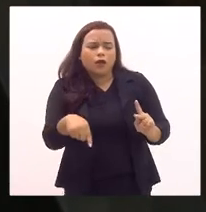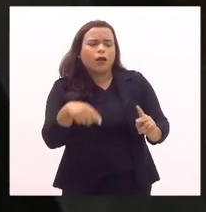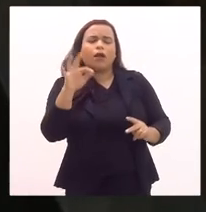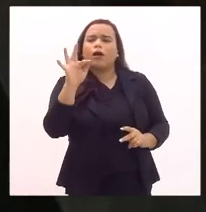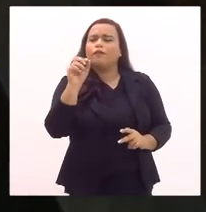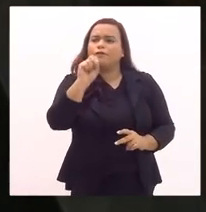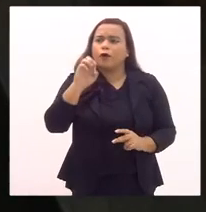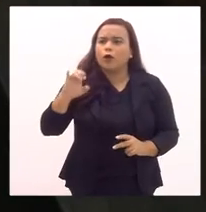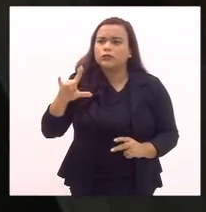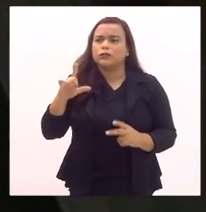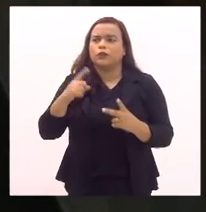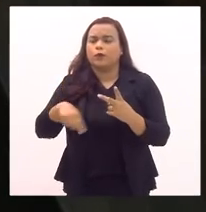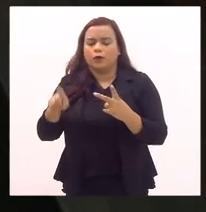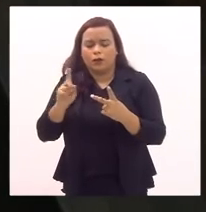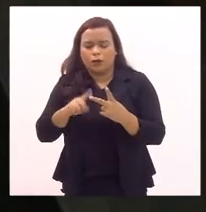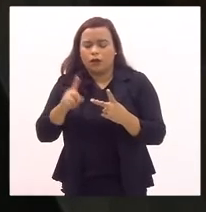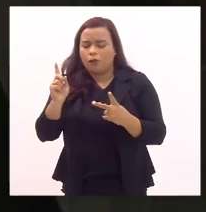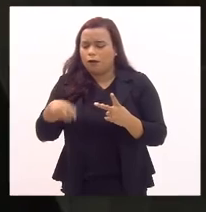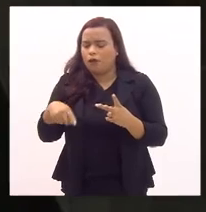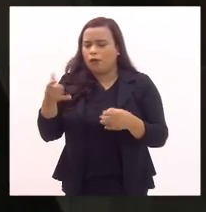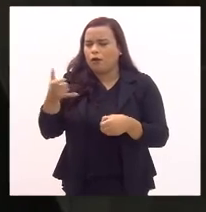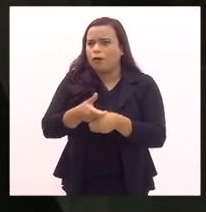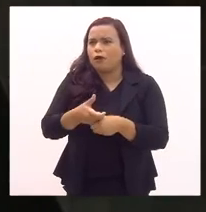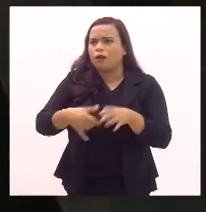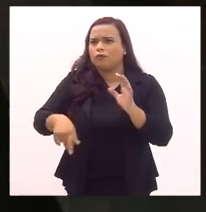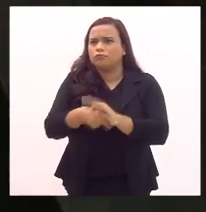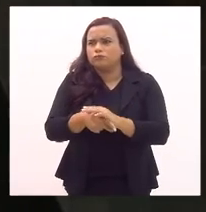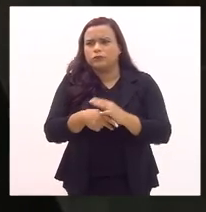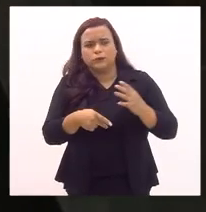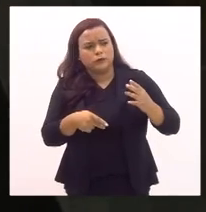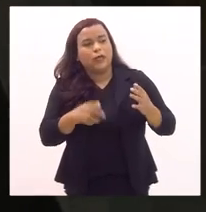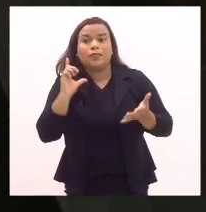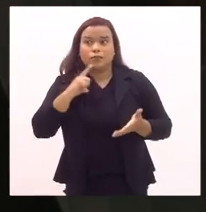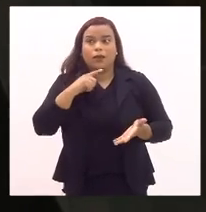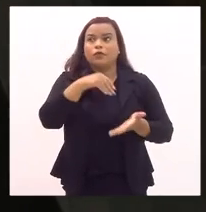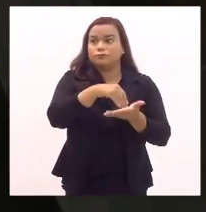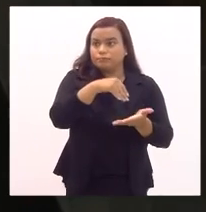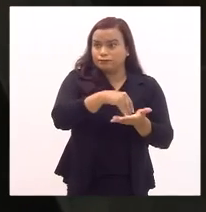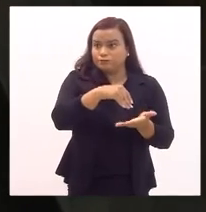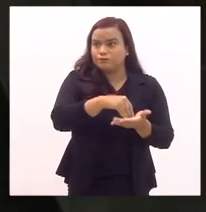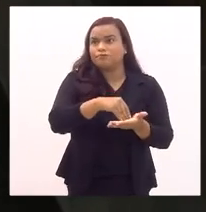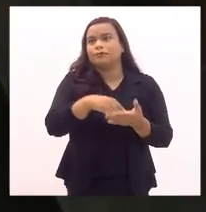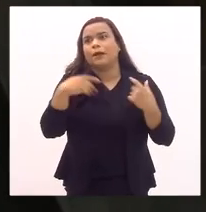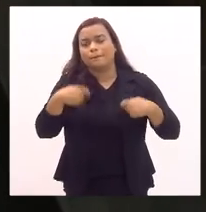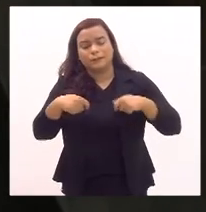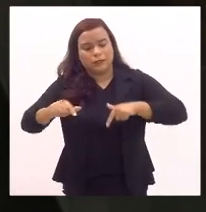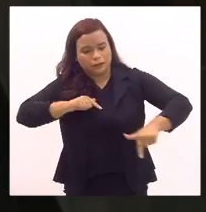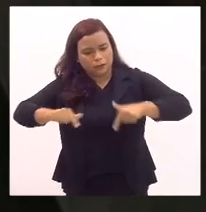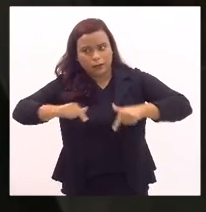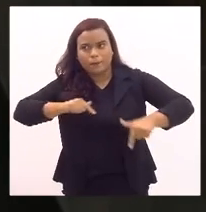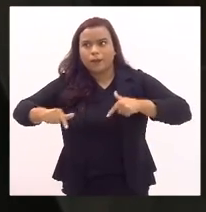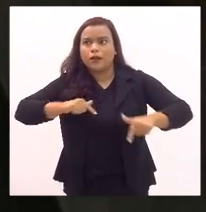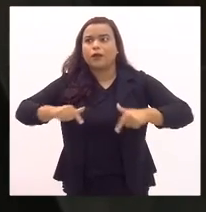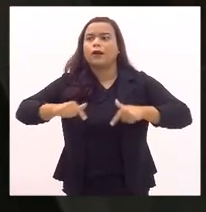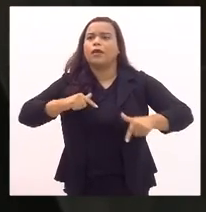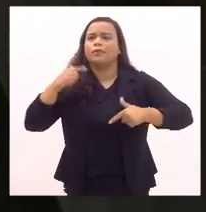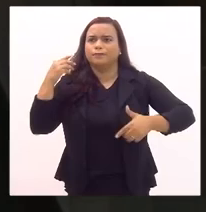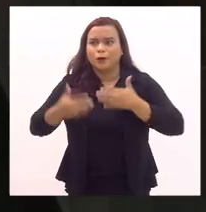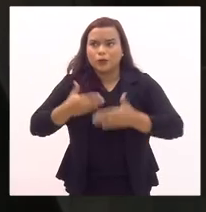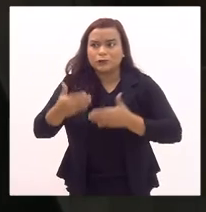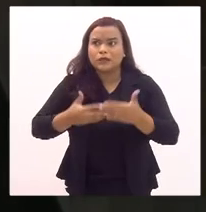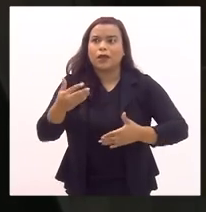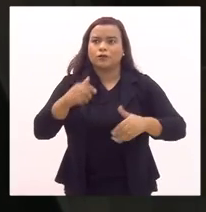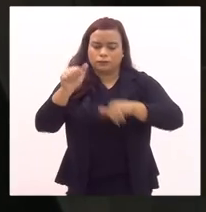é um combustível é uma matriz infinita de geração de energia precisamos trabalhar cada vez mais no